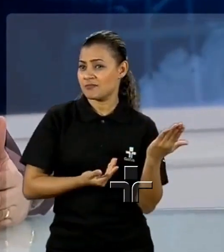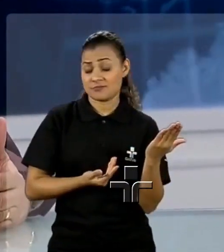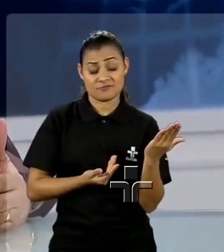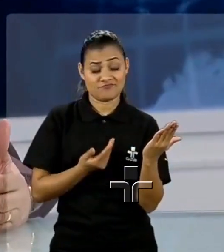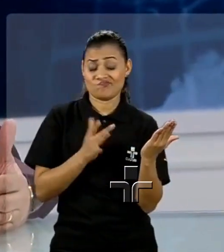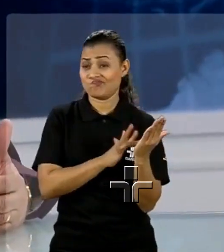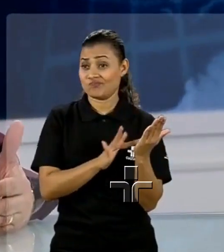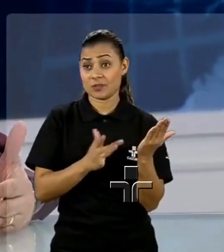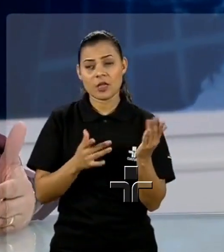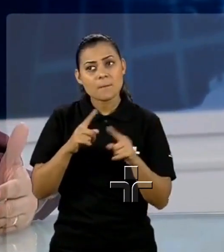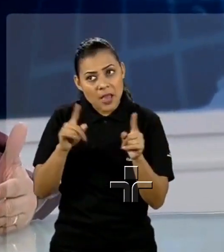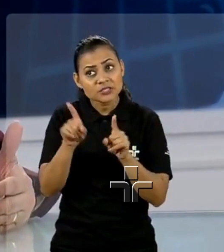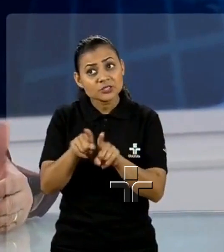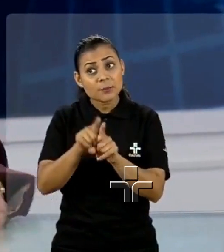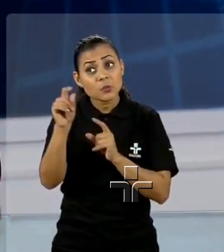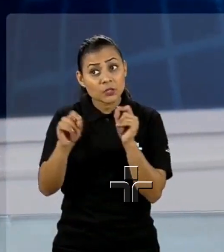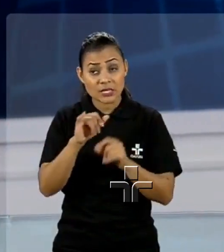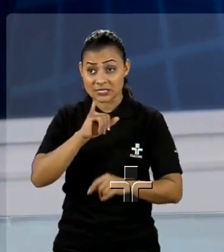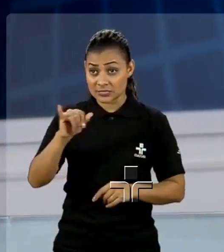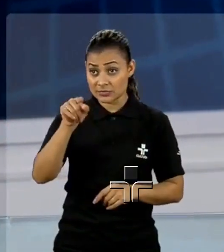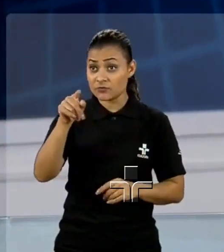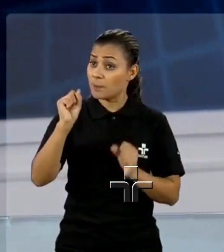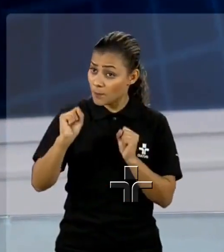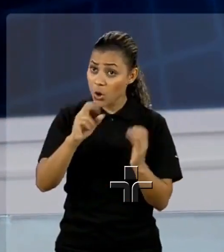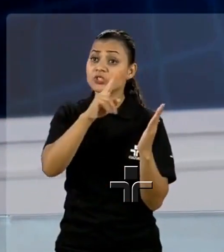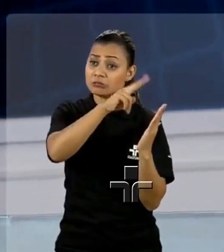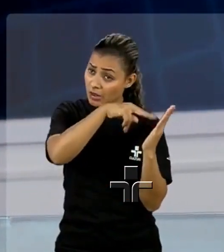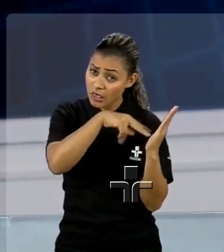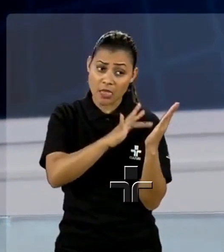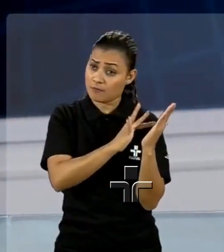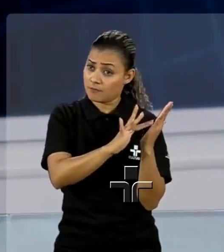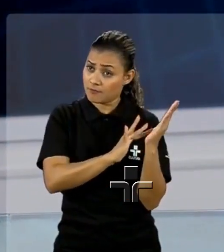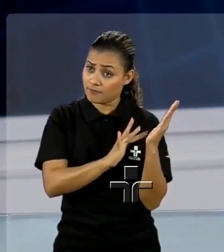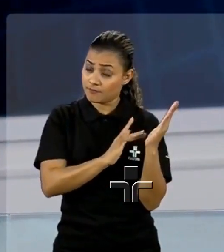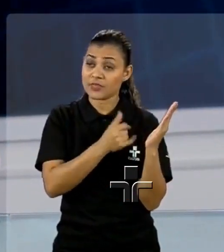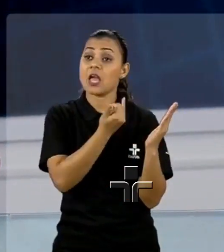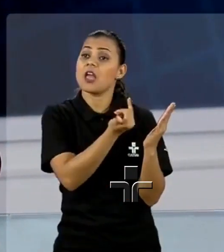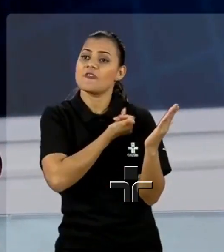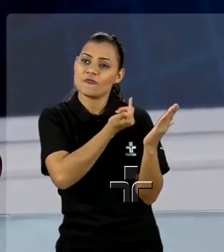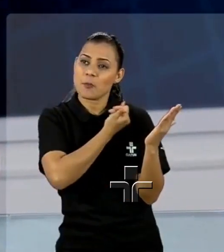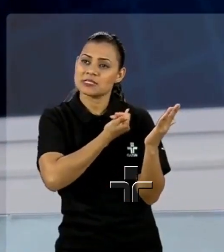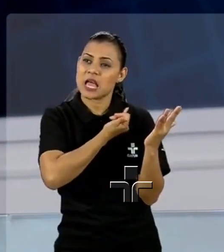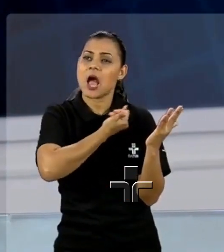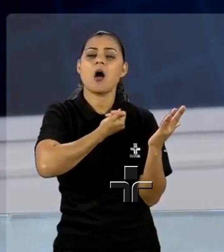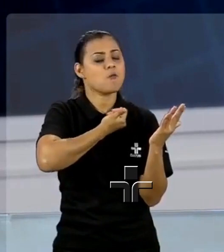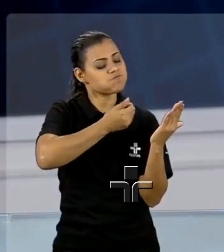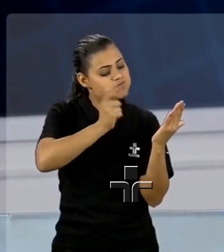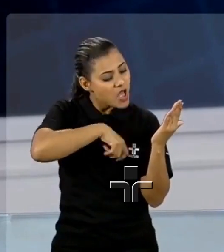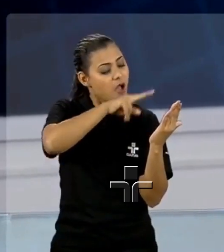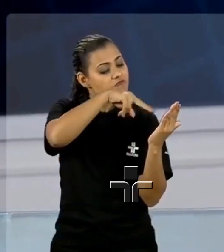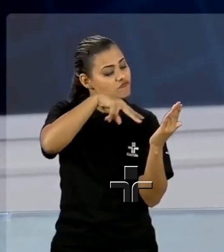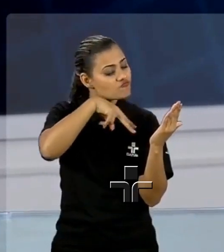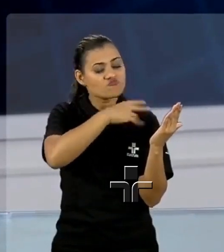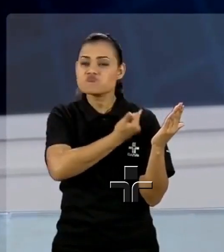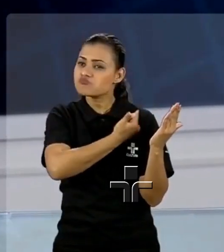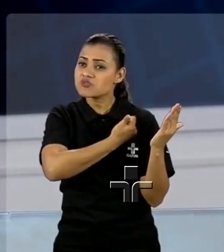que eu disse é que sim, você pode ler em celular, se informar sobre coisas em celular, ser capaz